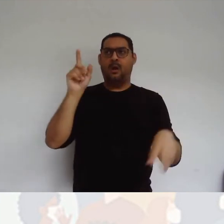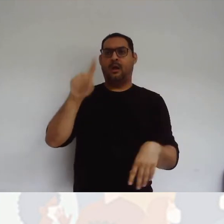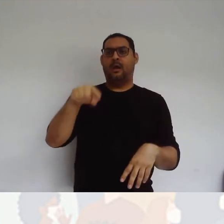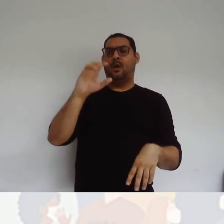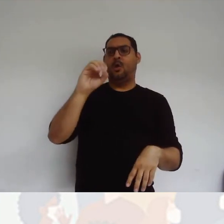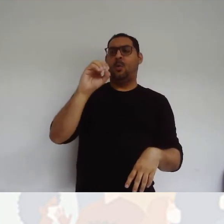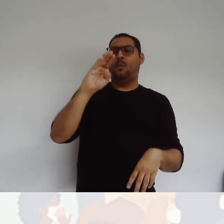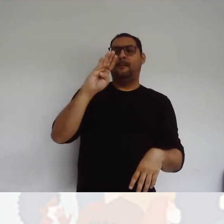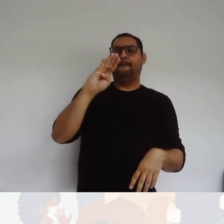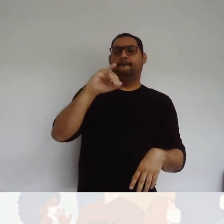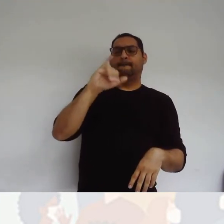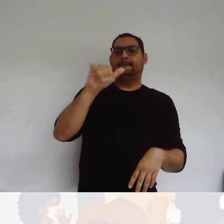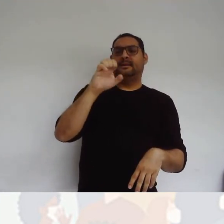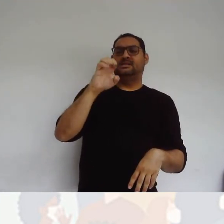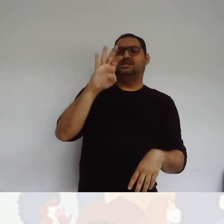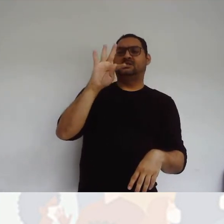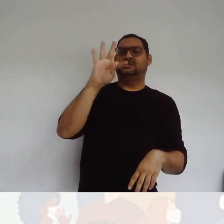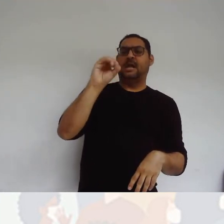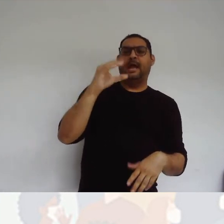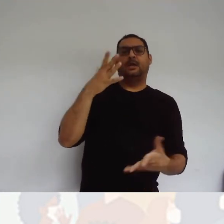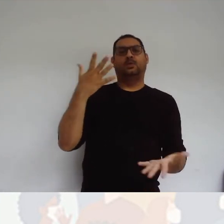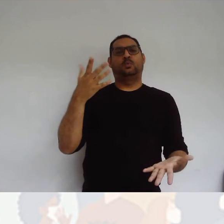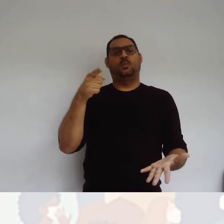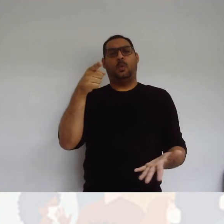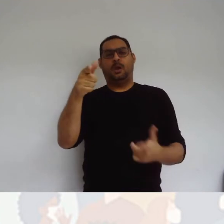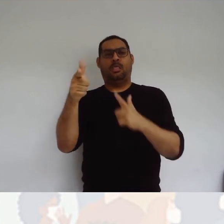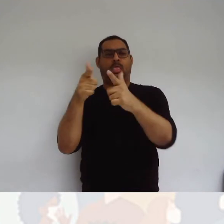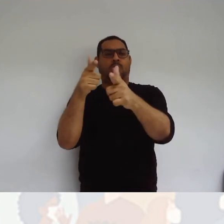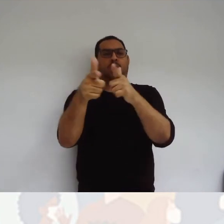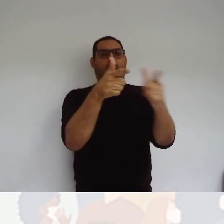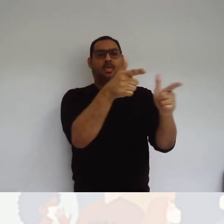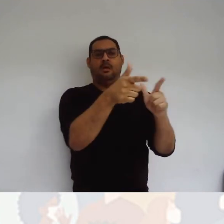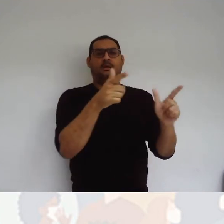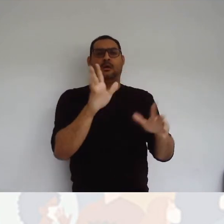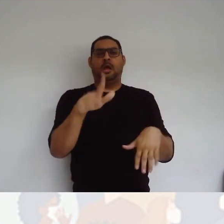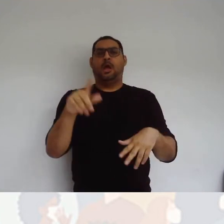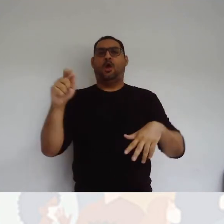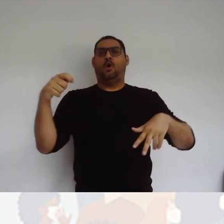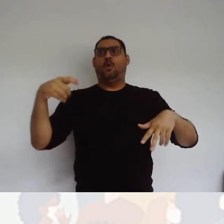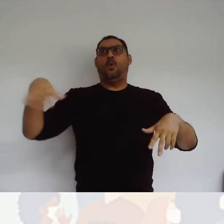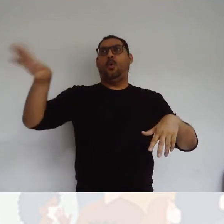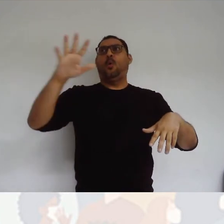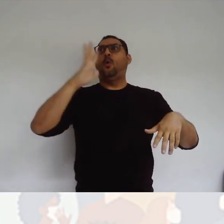objetos ou sermos levados à abjeção pública.